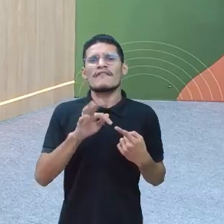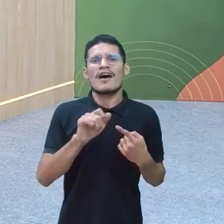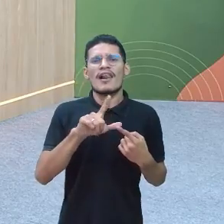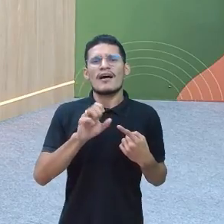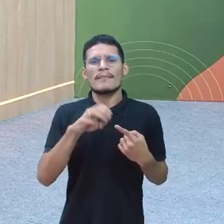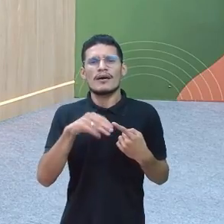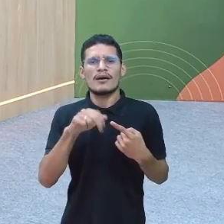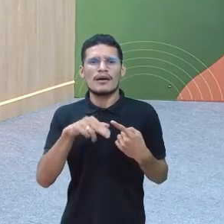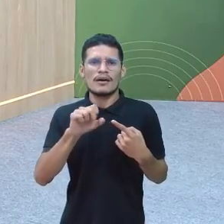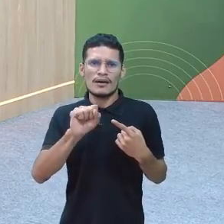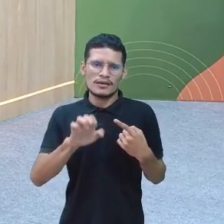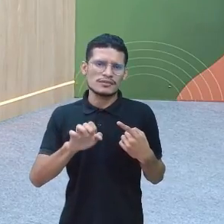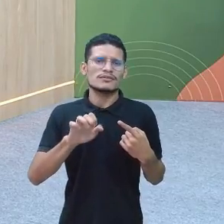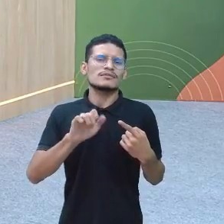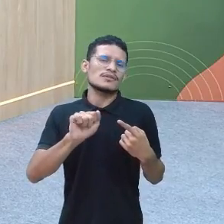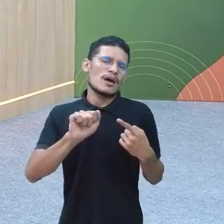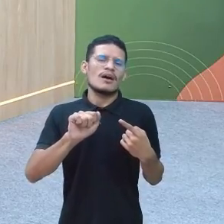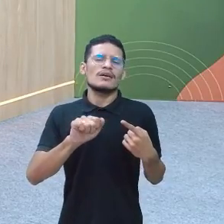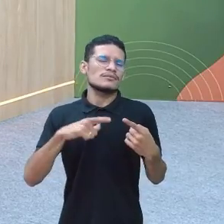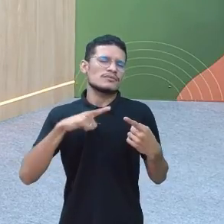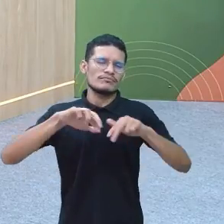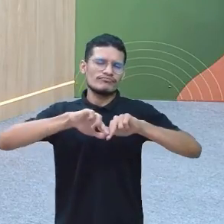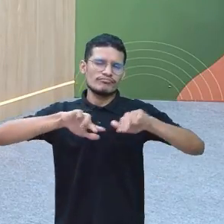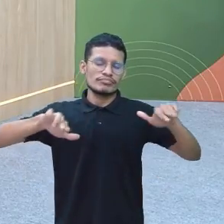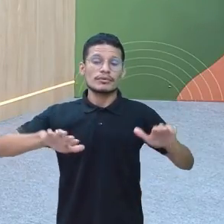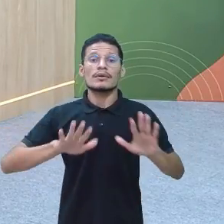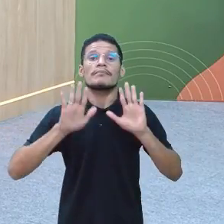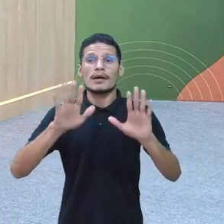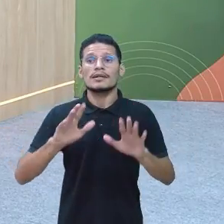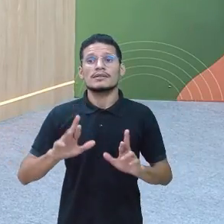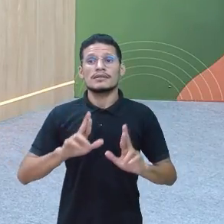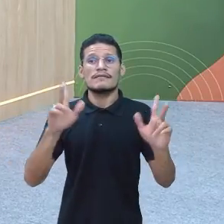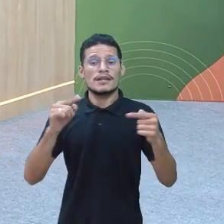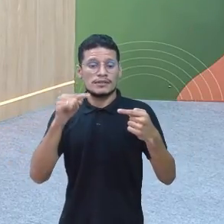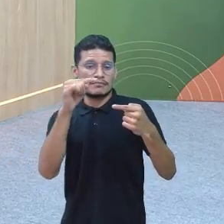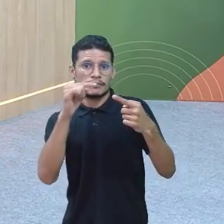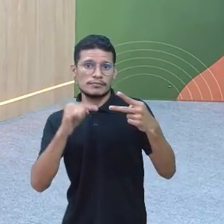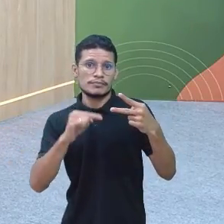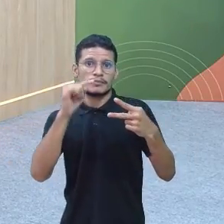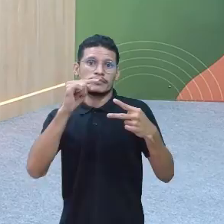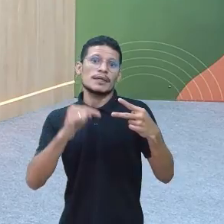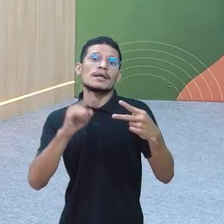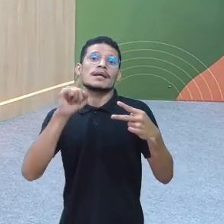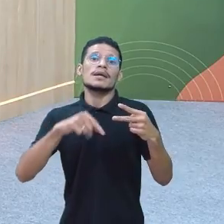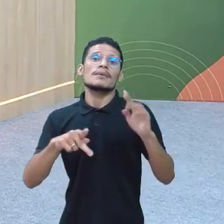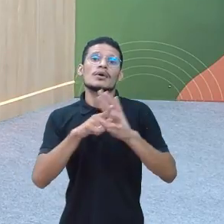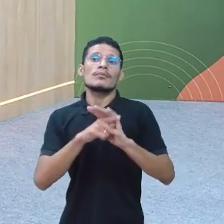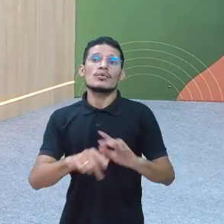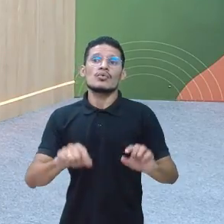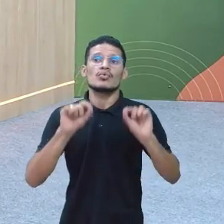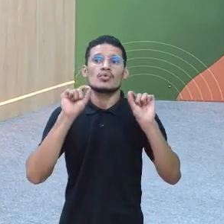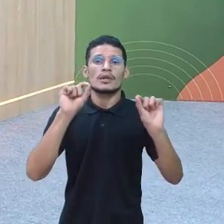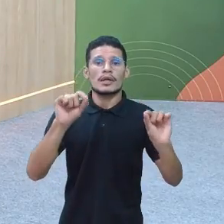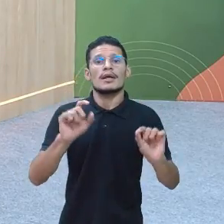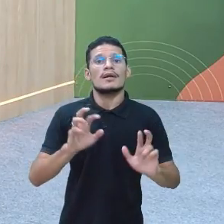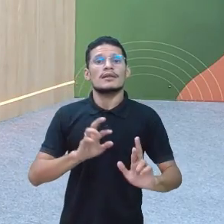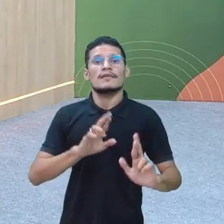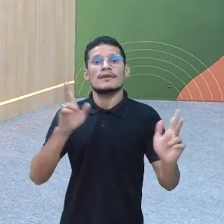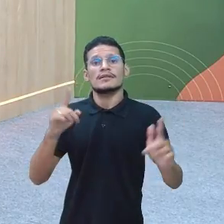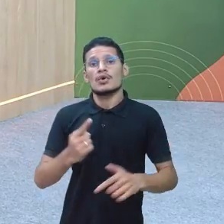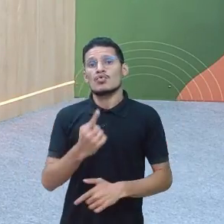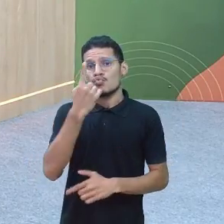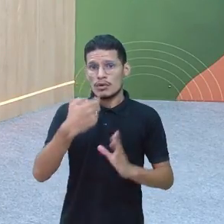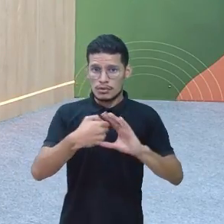Pé, né? E aí a única diferença daqui para aqui, tem algumas, mas uma das